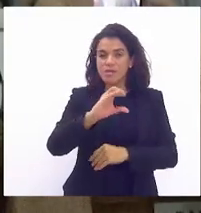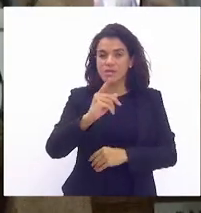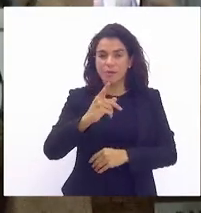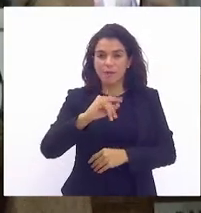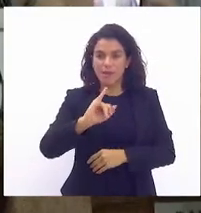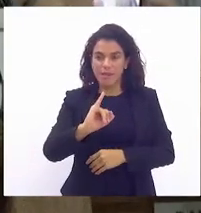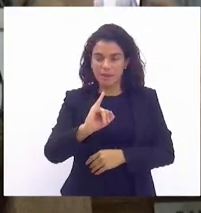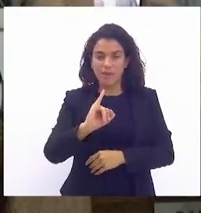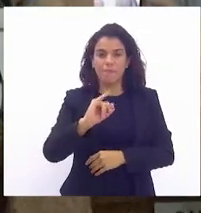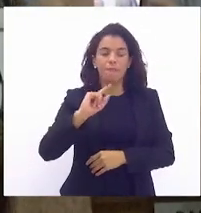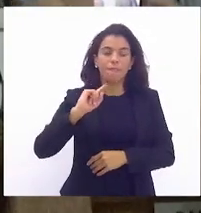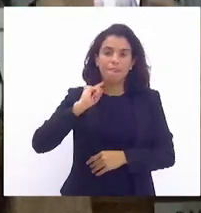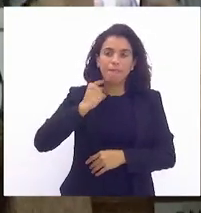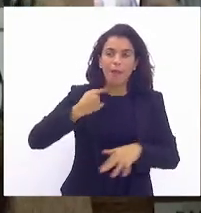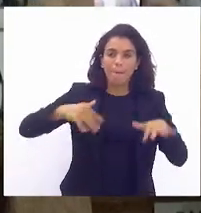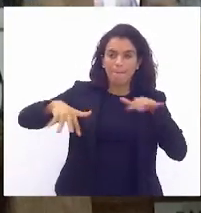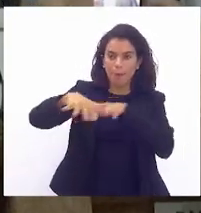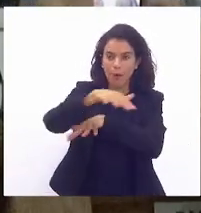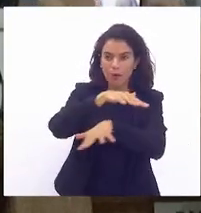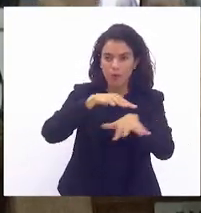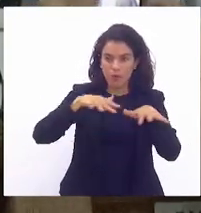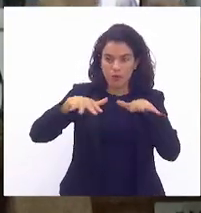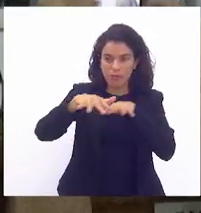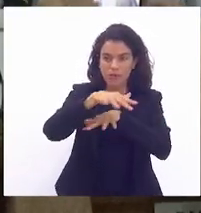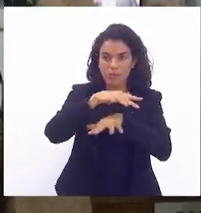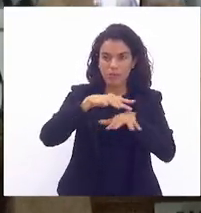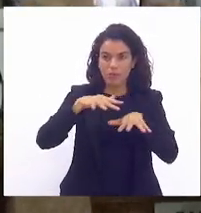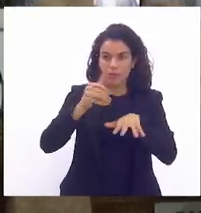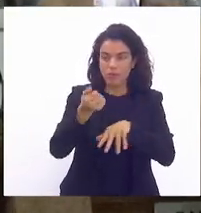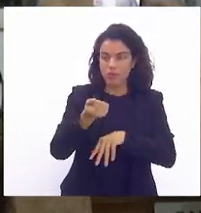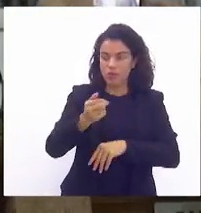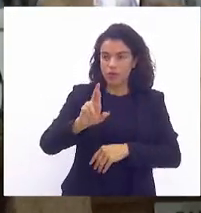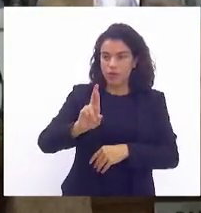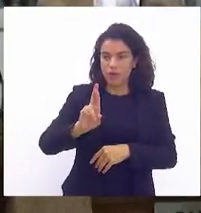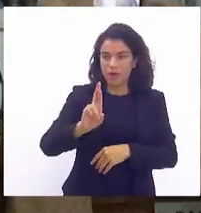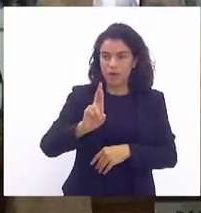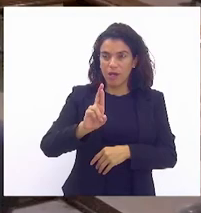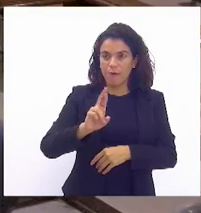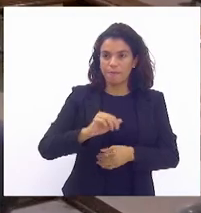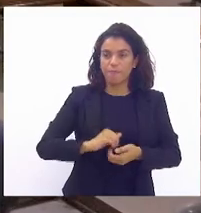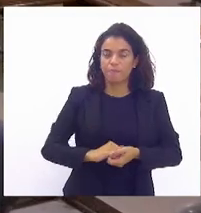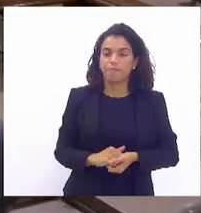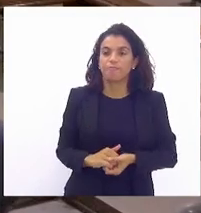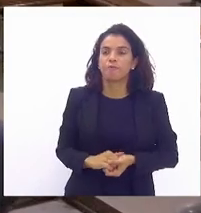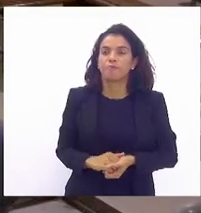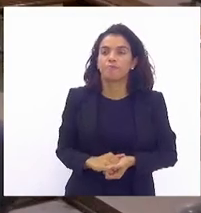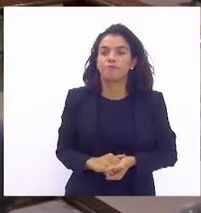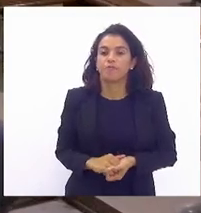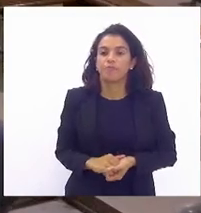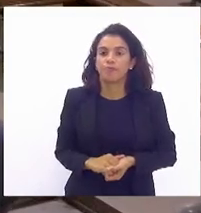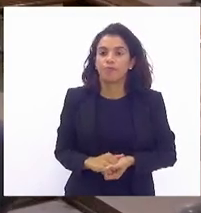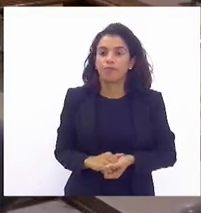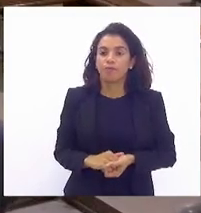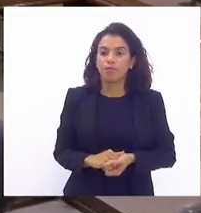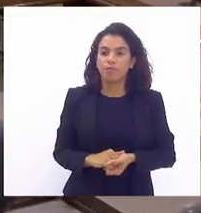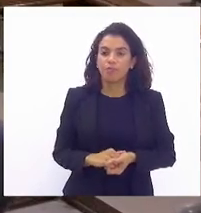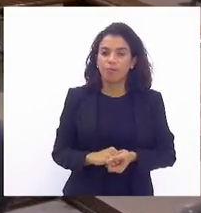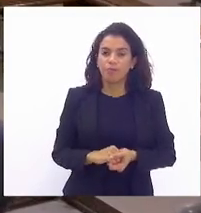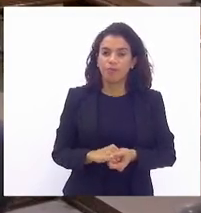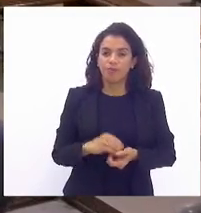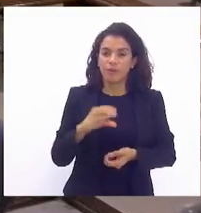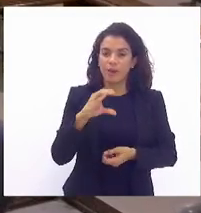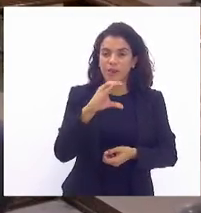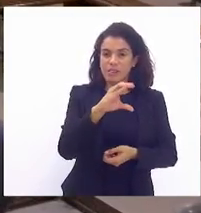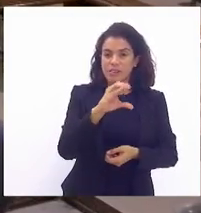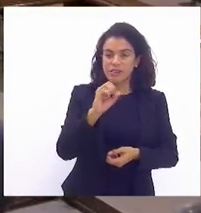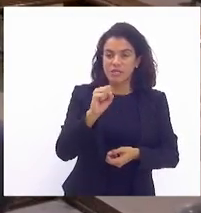da poluição provocada pela CCN na cidade de